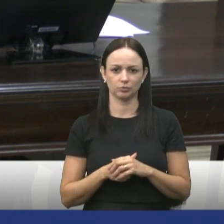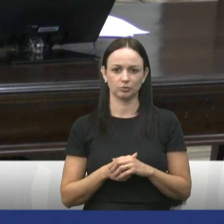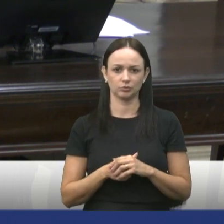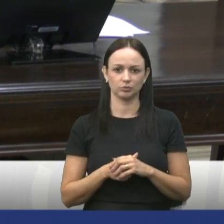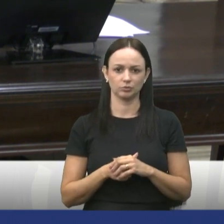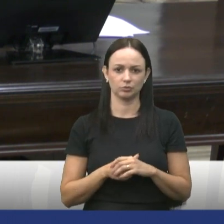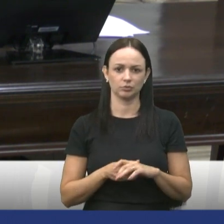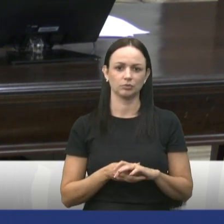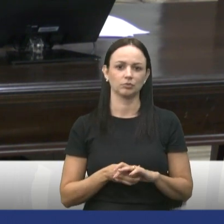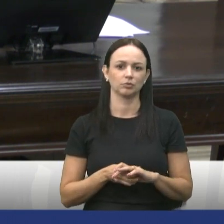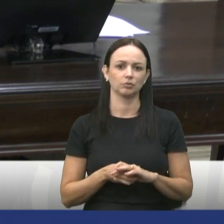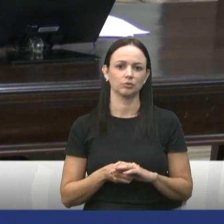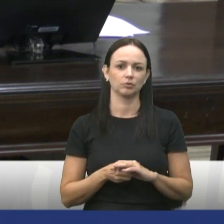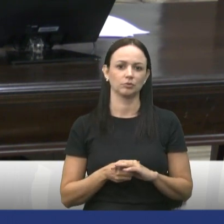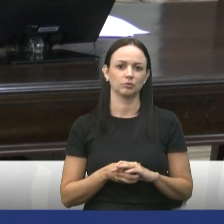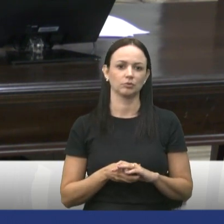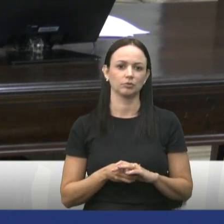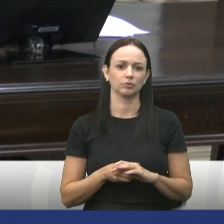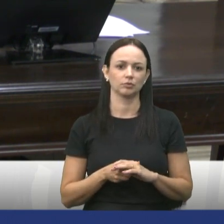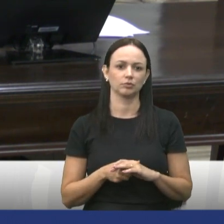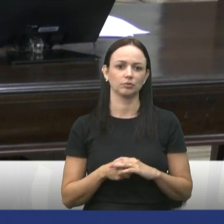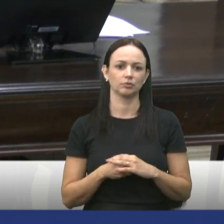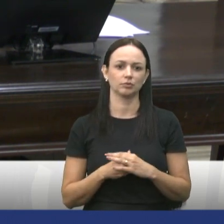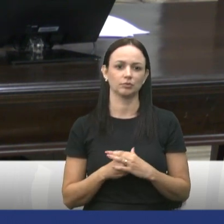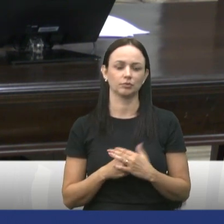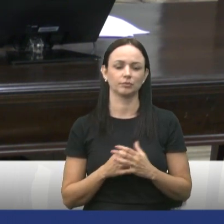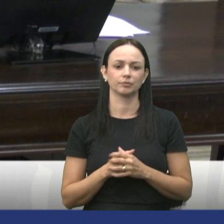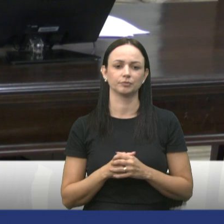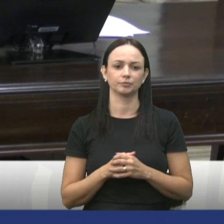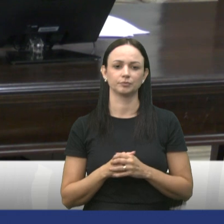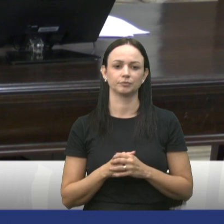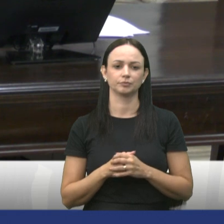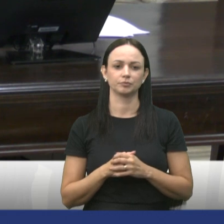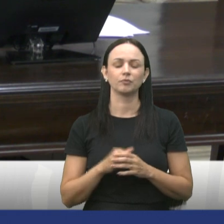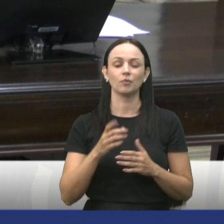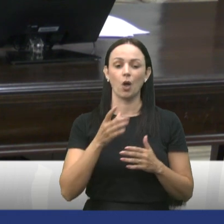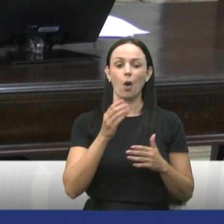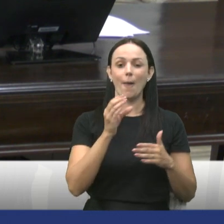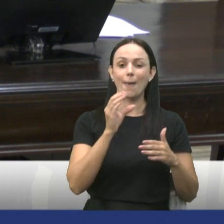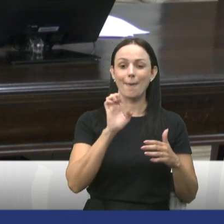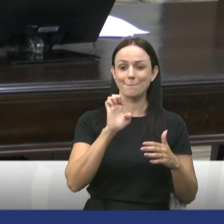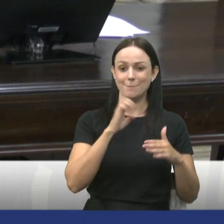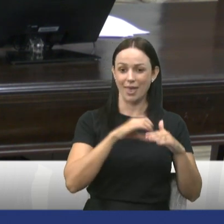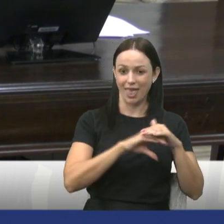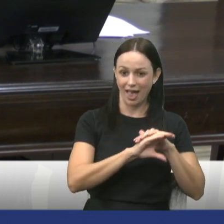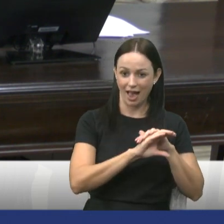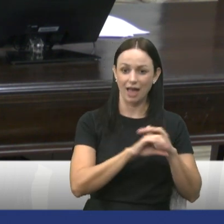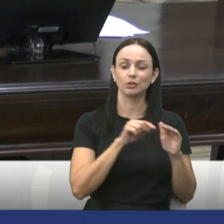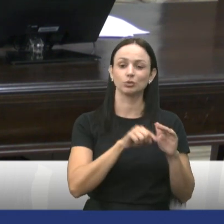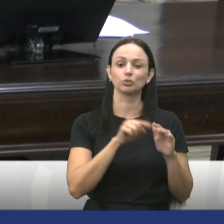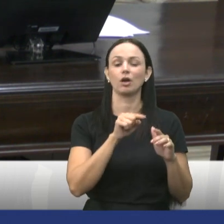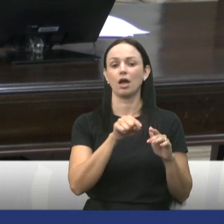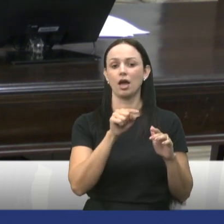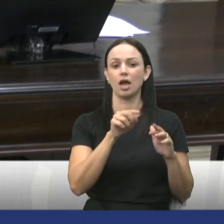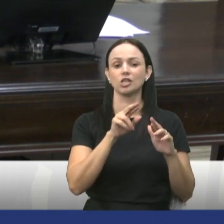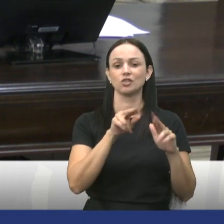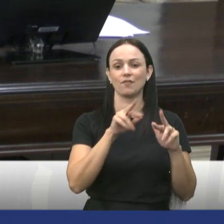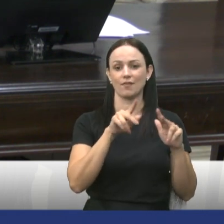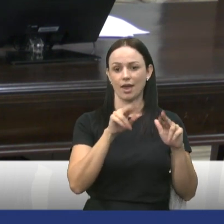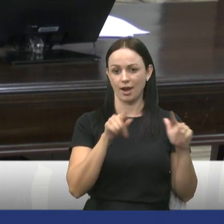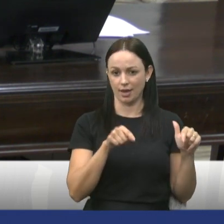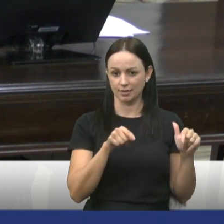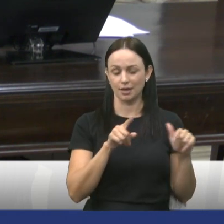que é a diferença. O empenhado é que teve uma diferença maior, só que não é